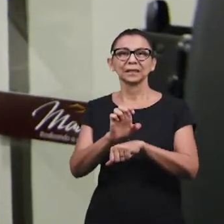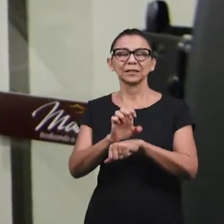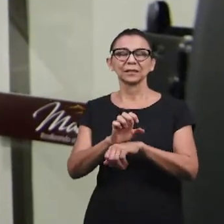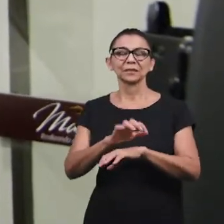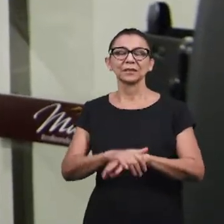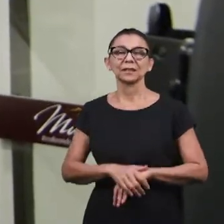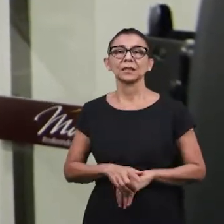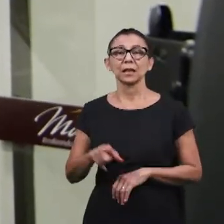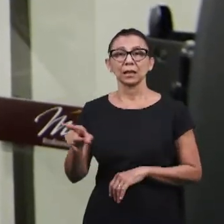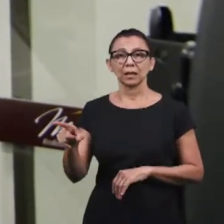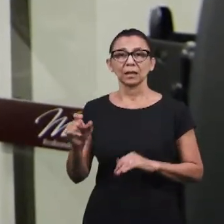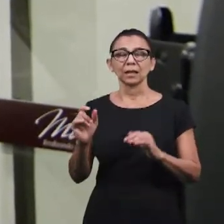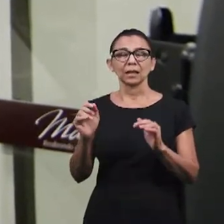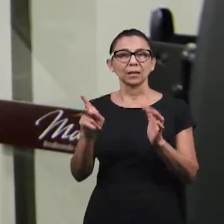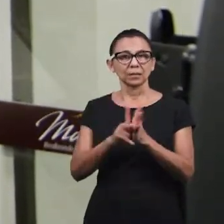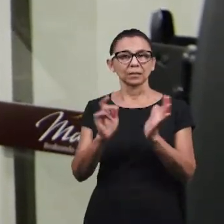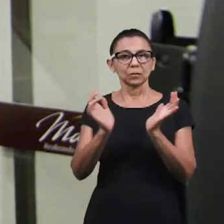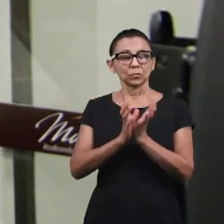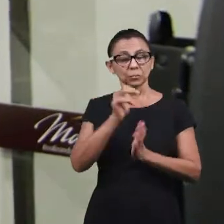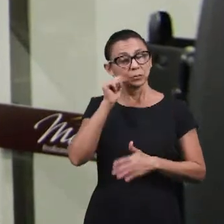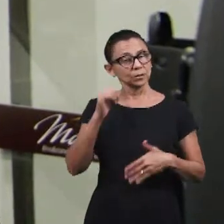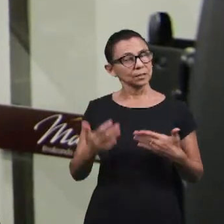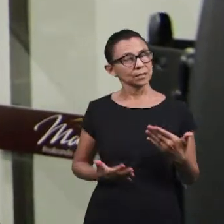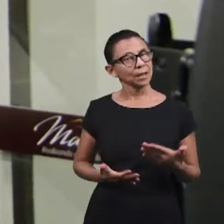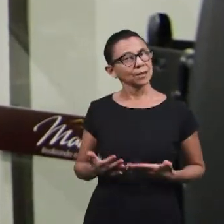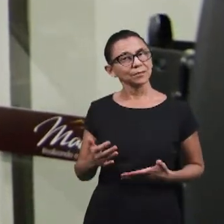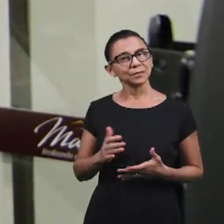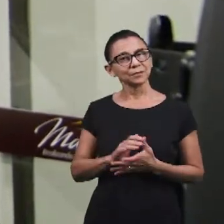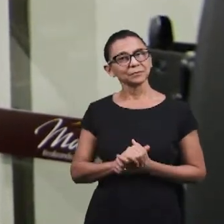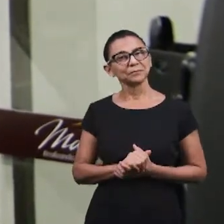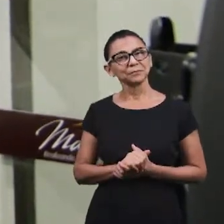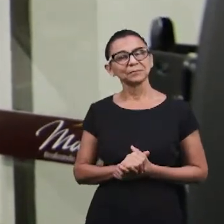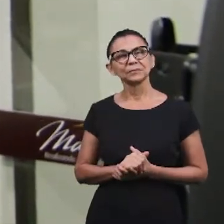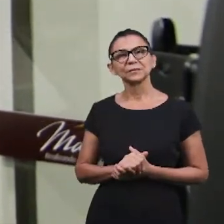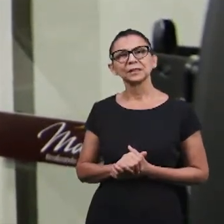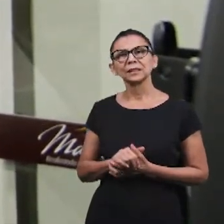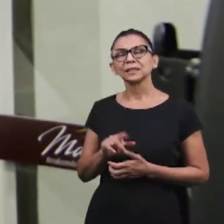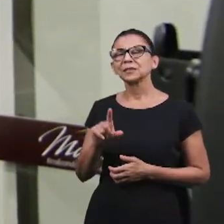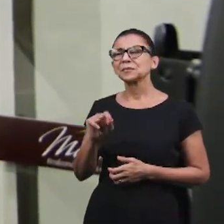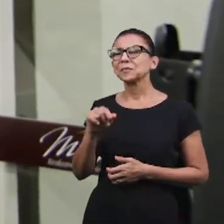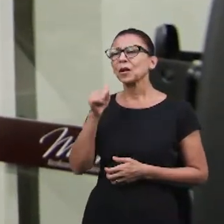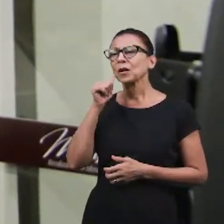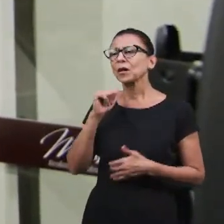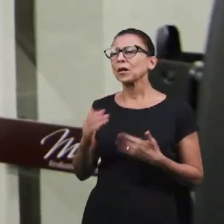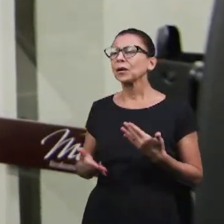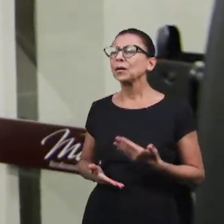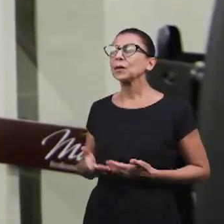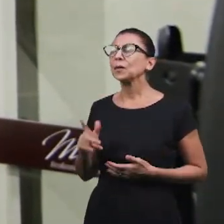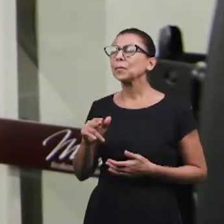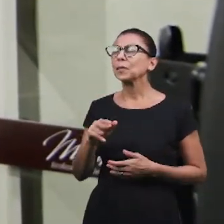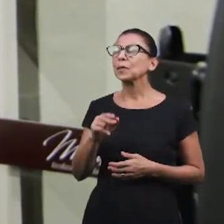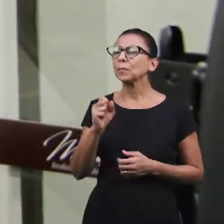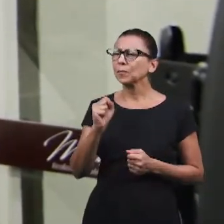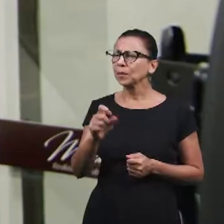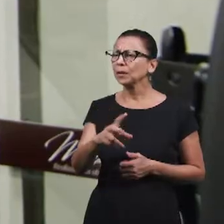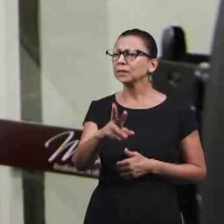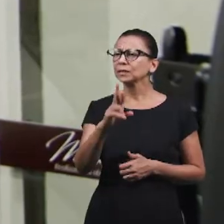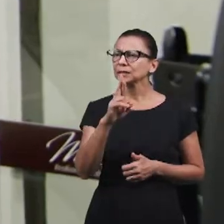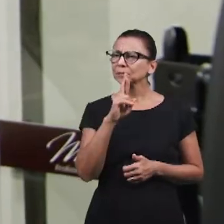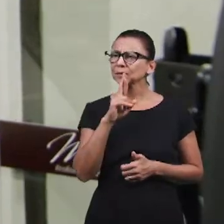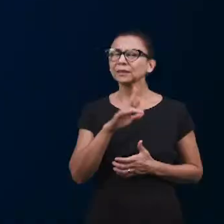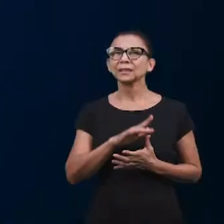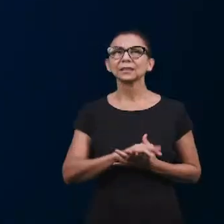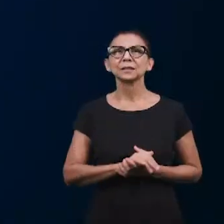de senhoras da igreja em São Luís e ela vai nos dar essa resposta. Irmã Enilde, pode ir direto à resposta da pergunta,